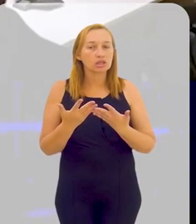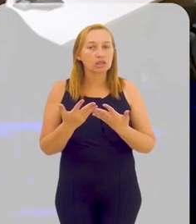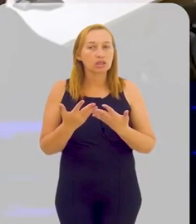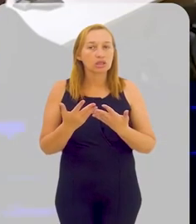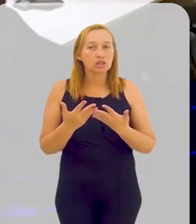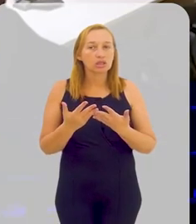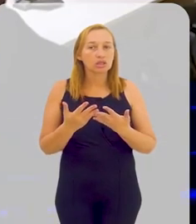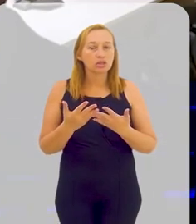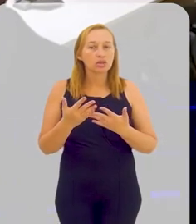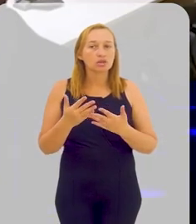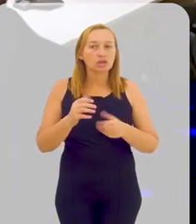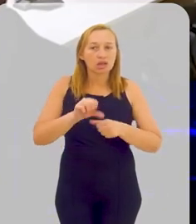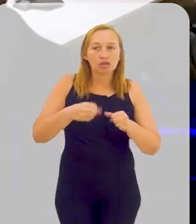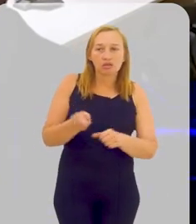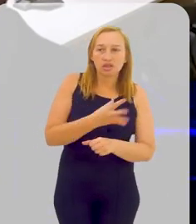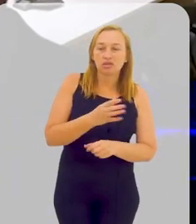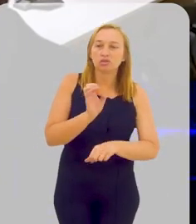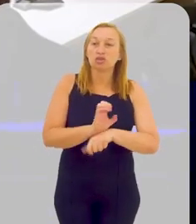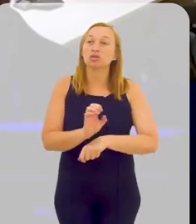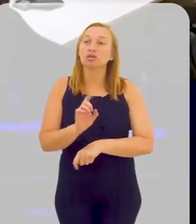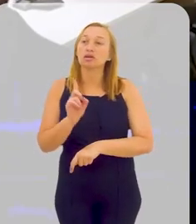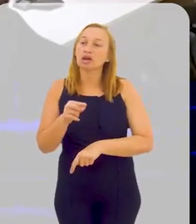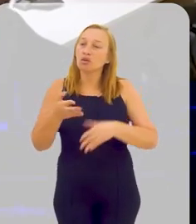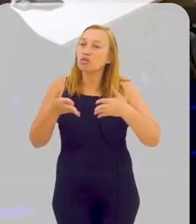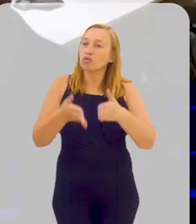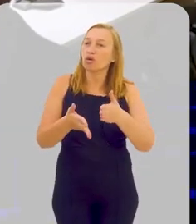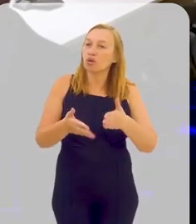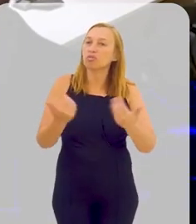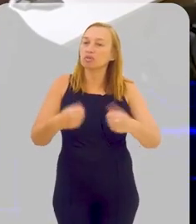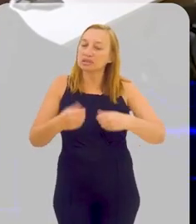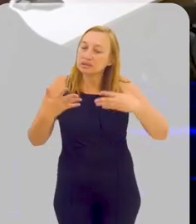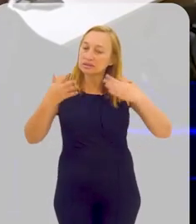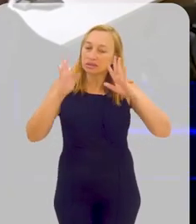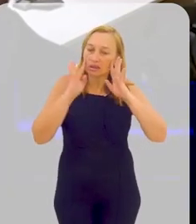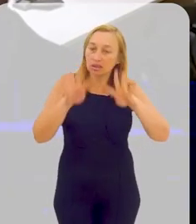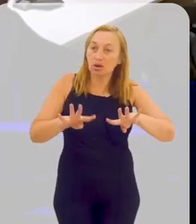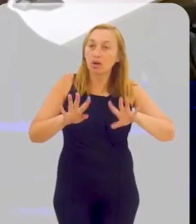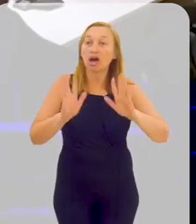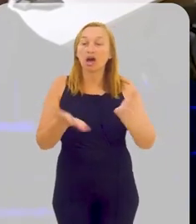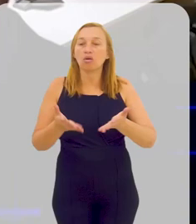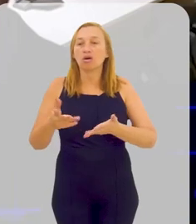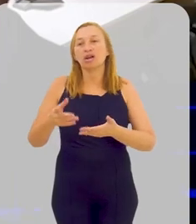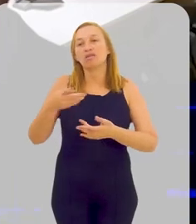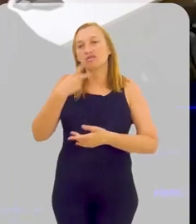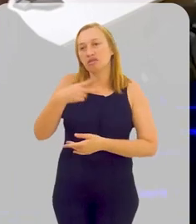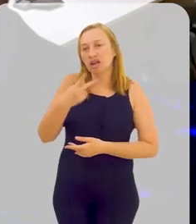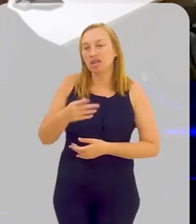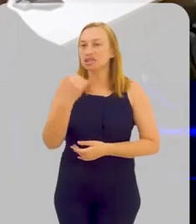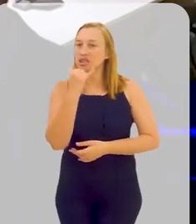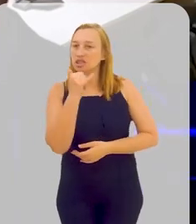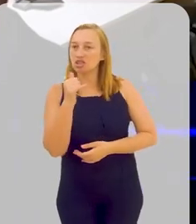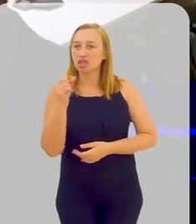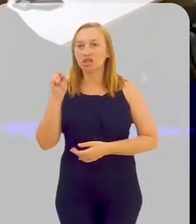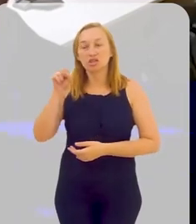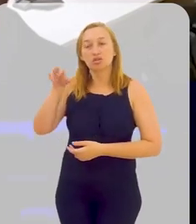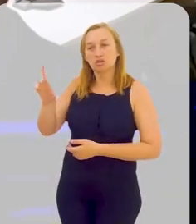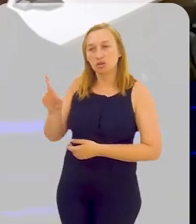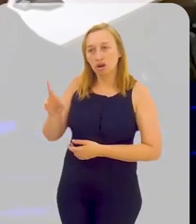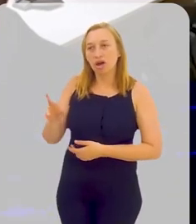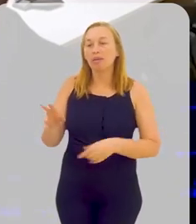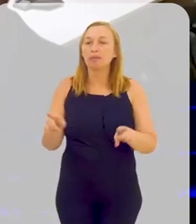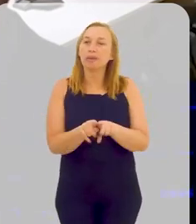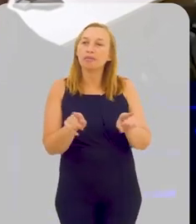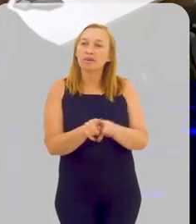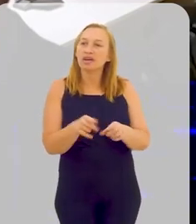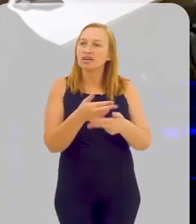ir na reindustrialização do Estado Esse é um ponto que precisa de realmente de atenção agora falando especificamente da energia solar